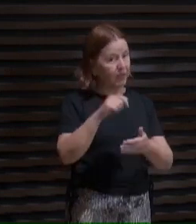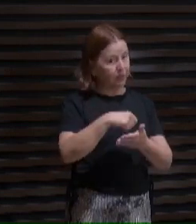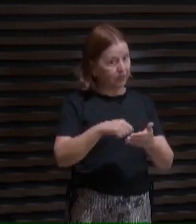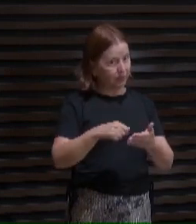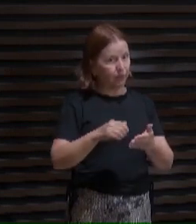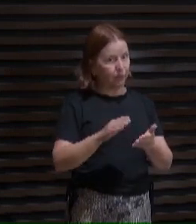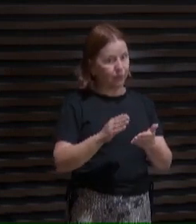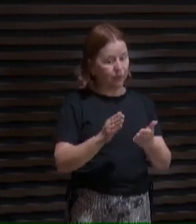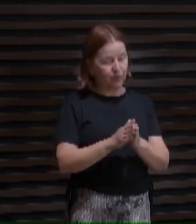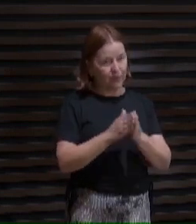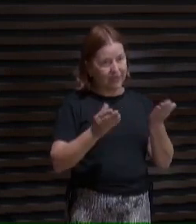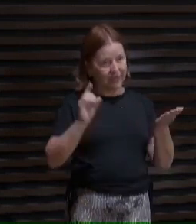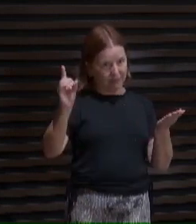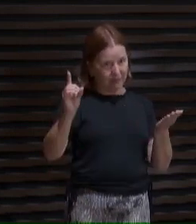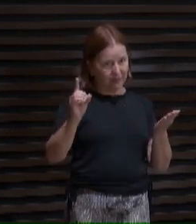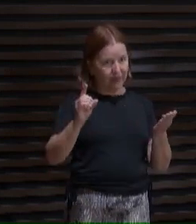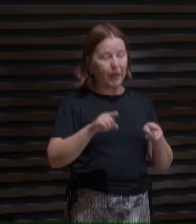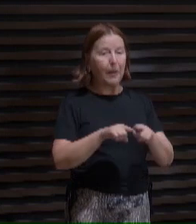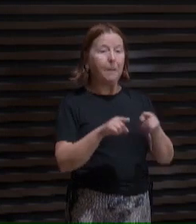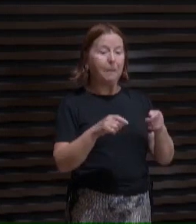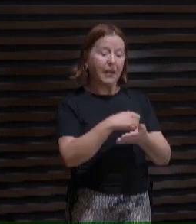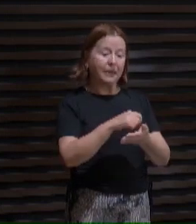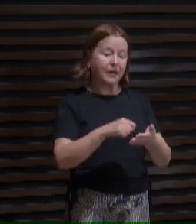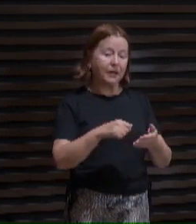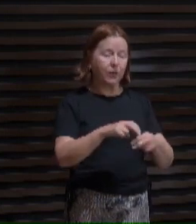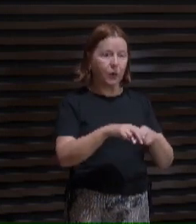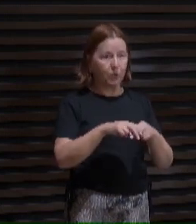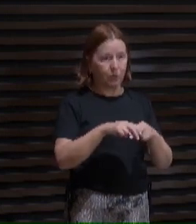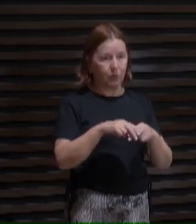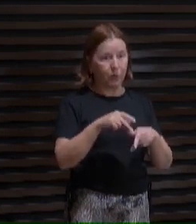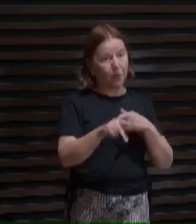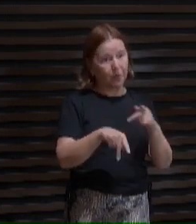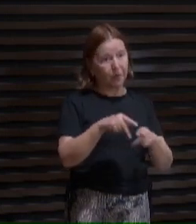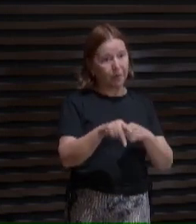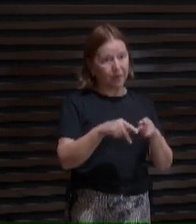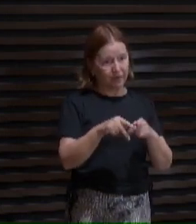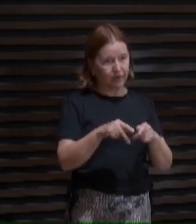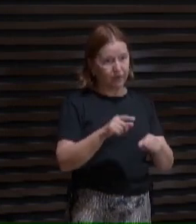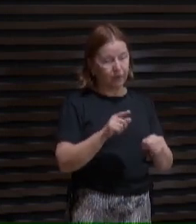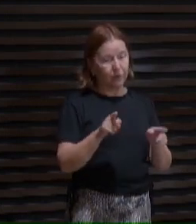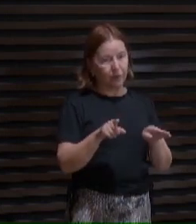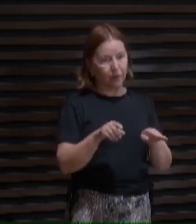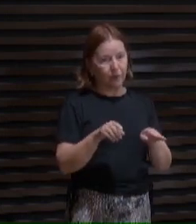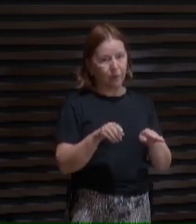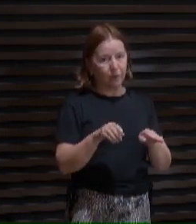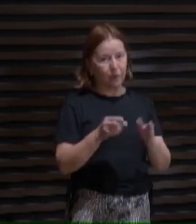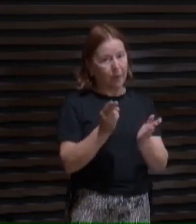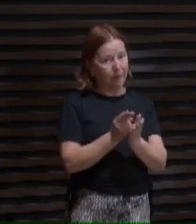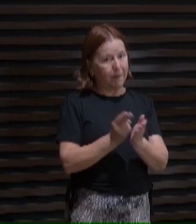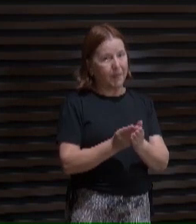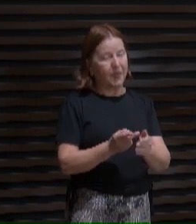descrito por alguns contemporâneos, e teria colocado João dentro de um